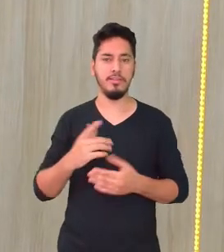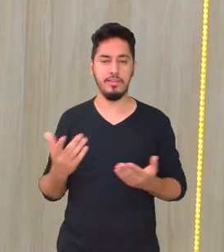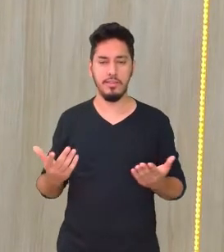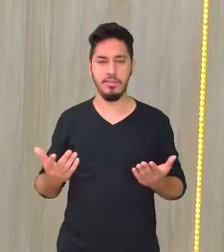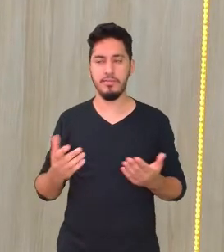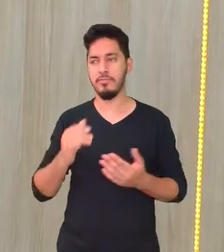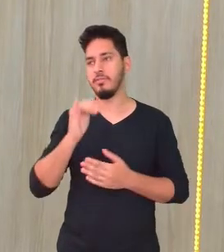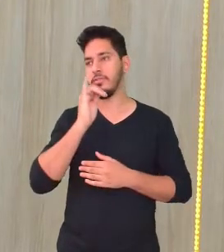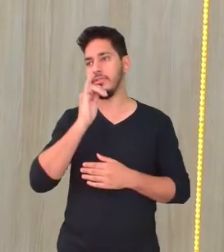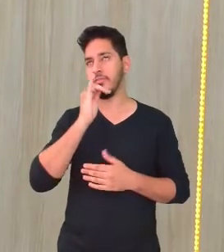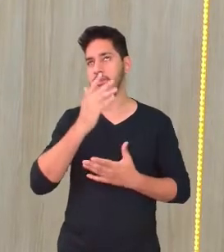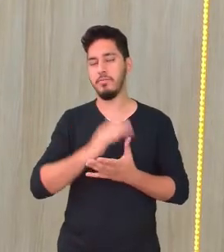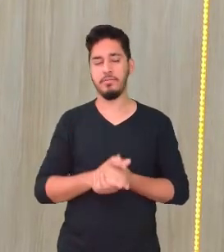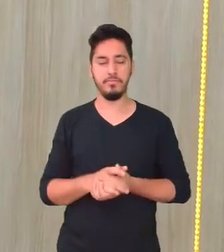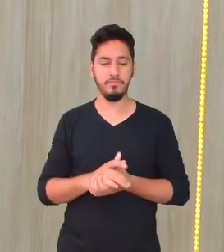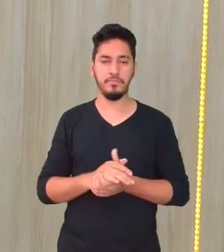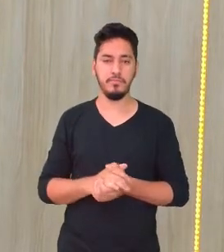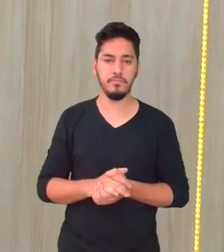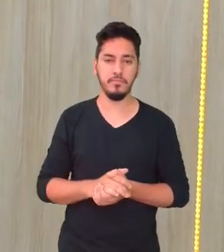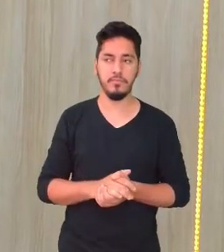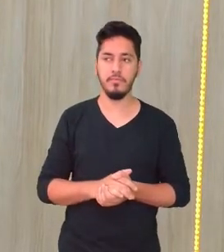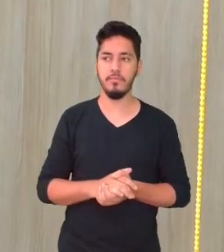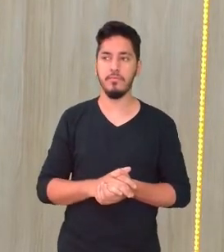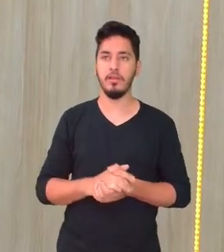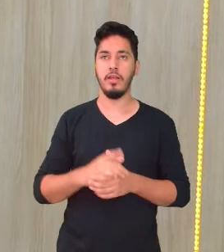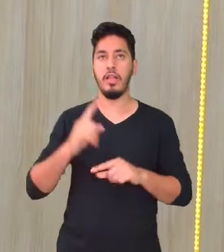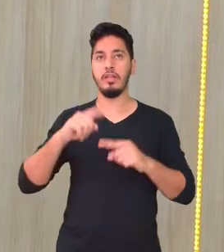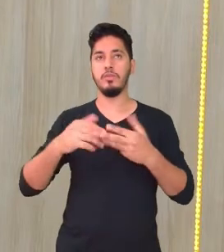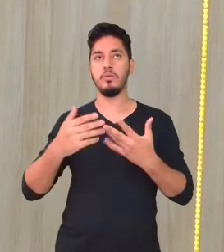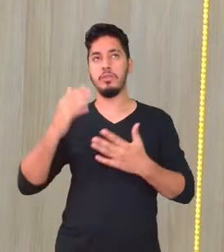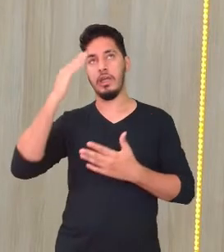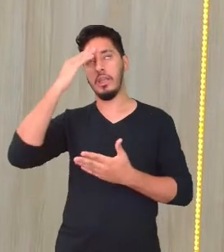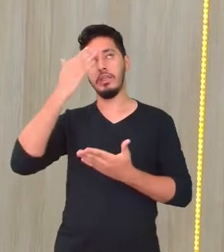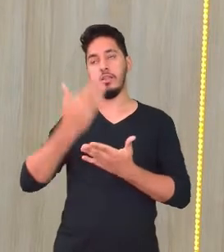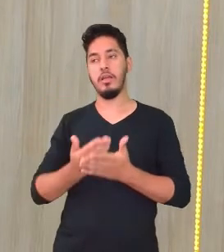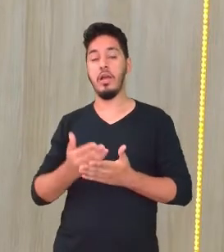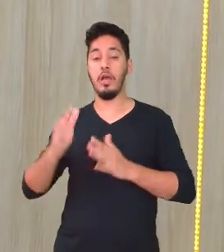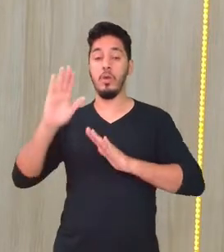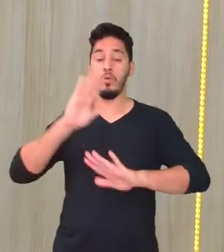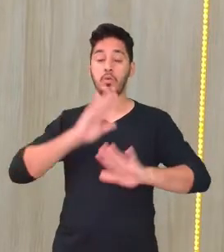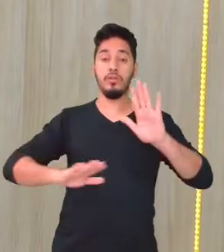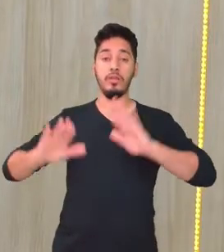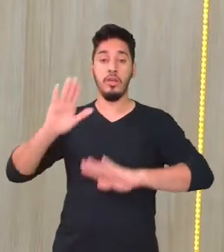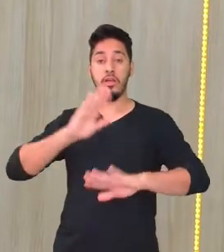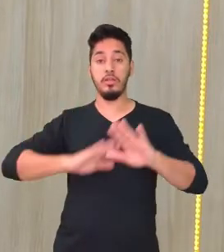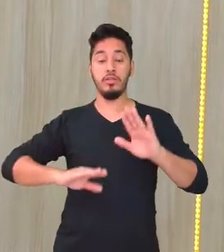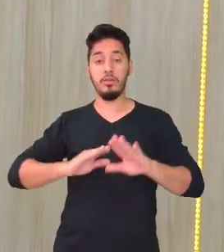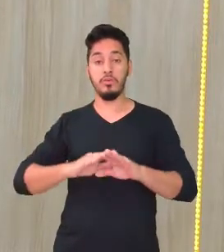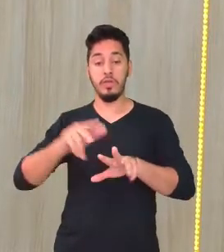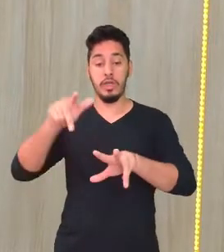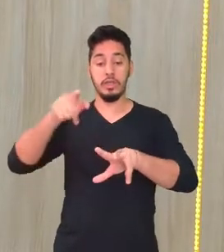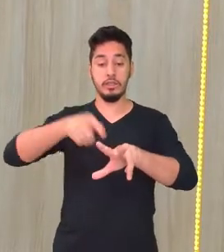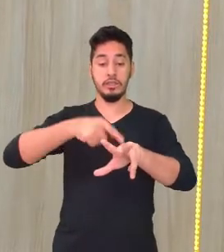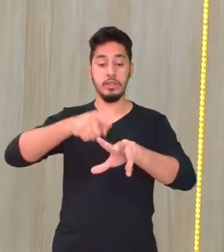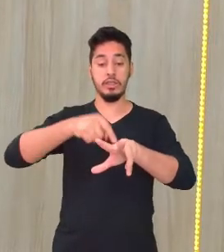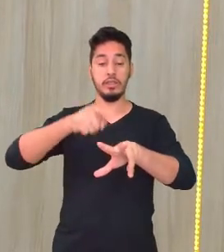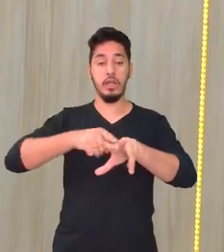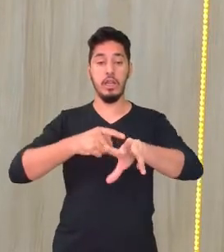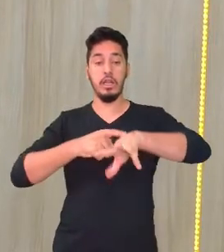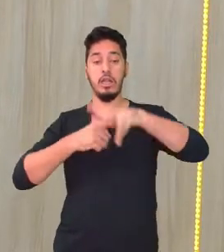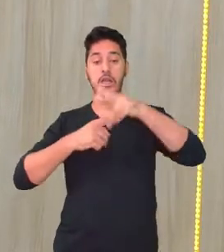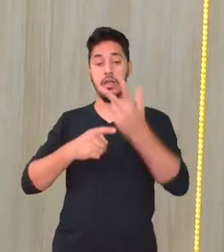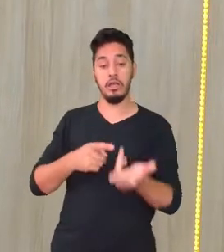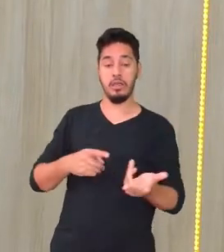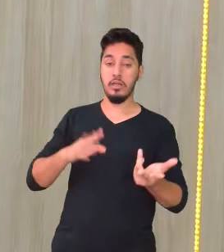por exemplo, né, aquelas superstições, né, de que, cuidado, não deixe a sua sandália